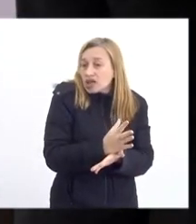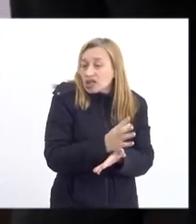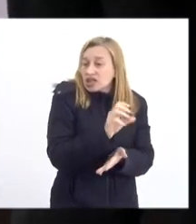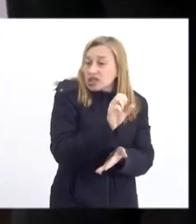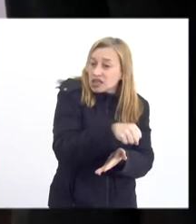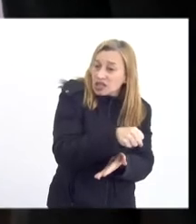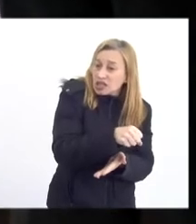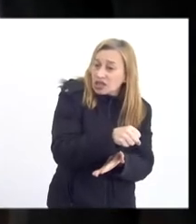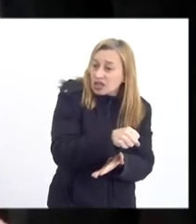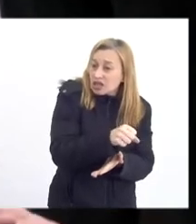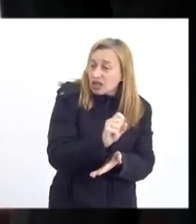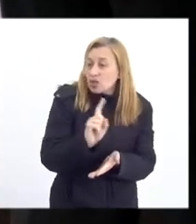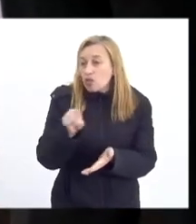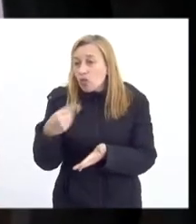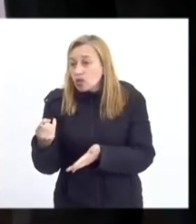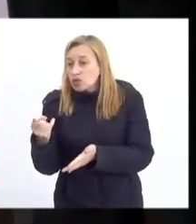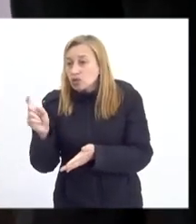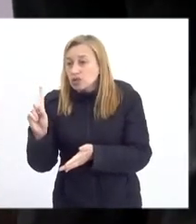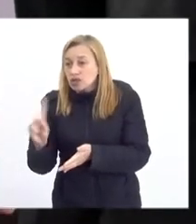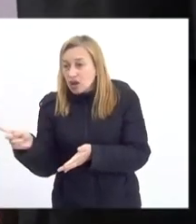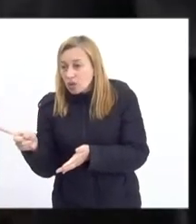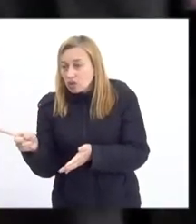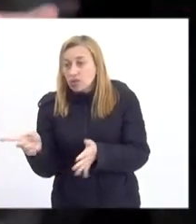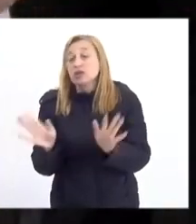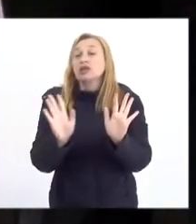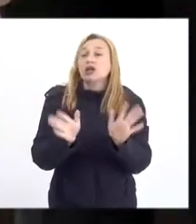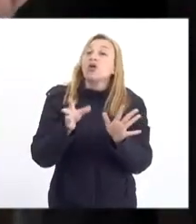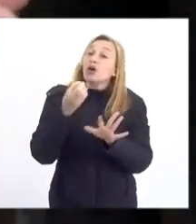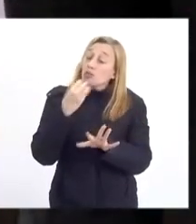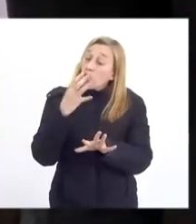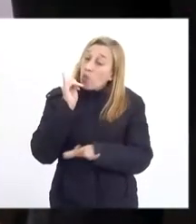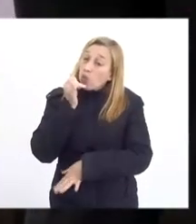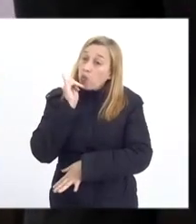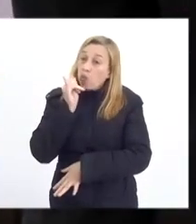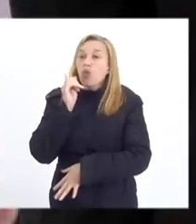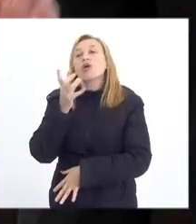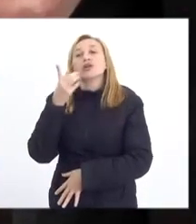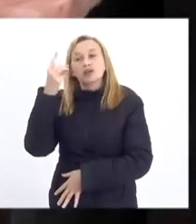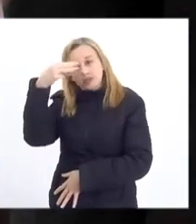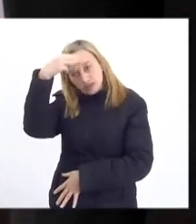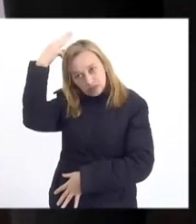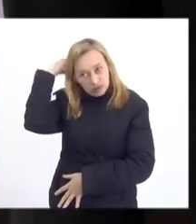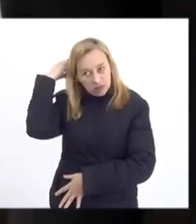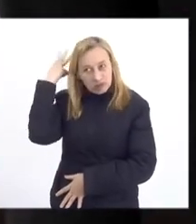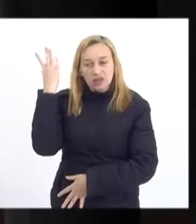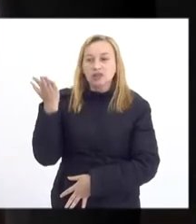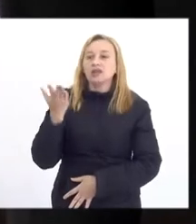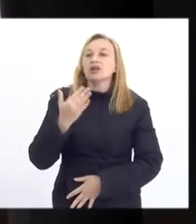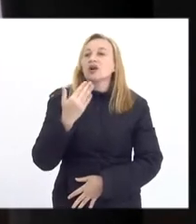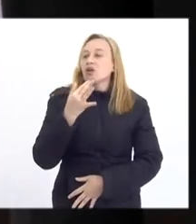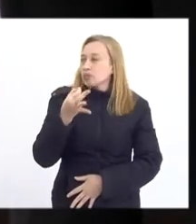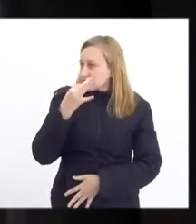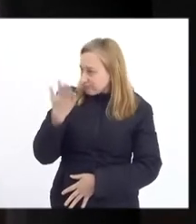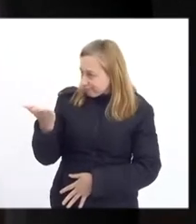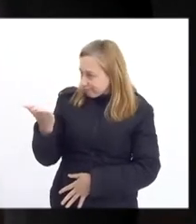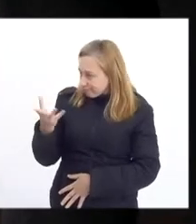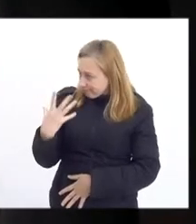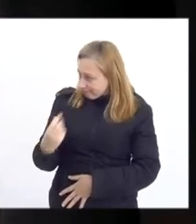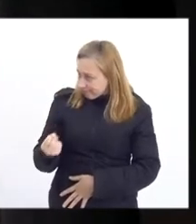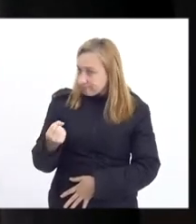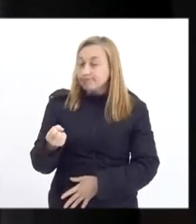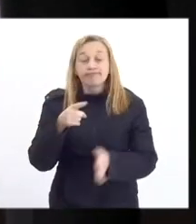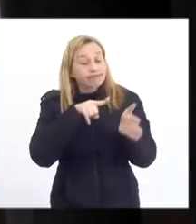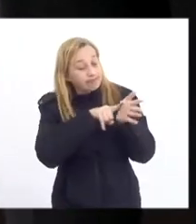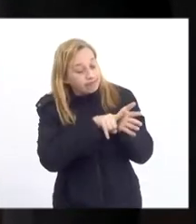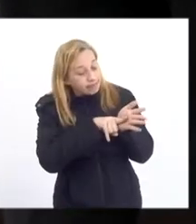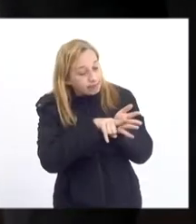para outra. Então, é bom o relator, o deputado Márcio Pacheco, se ele aceitar a sugestão, examinar